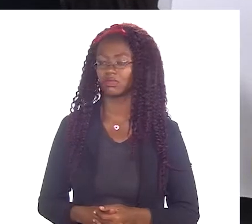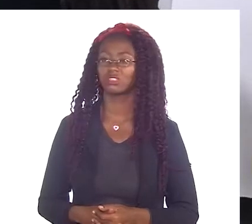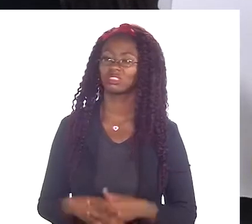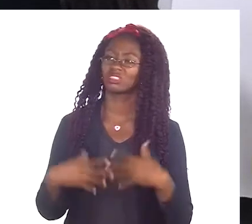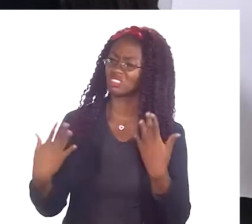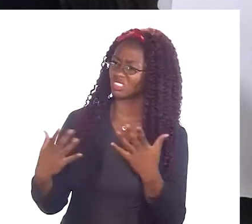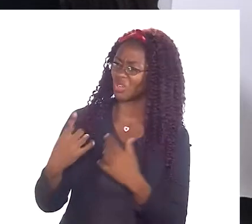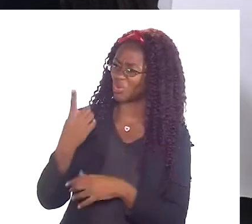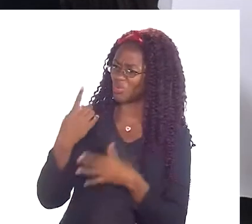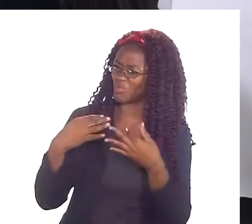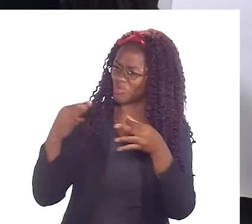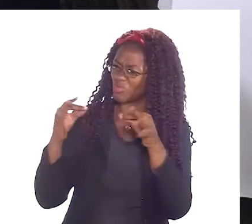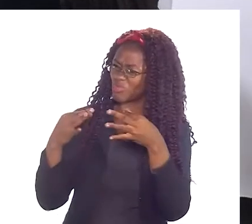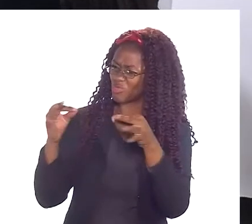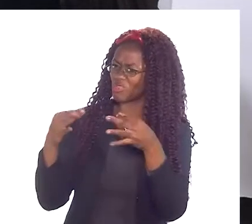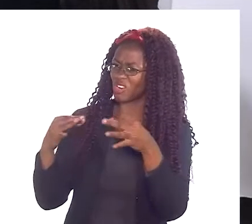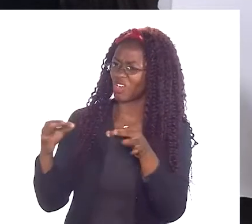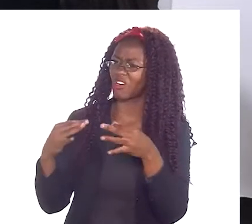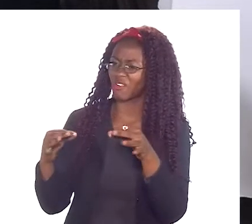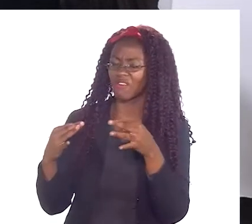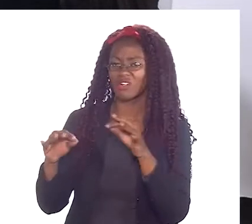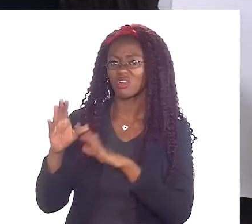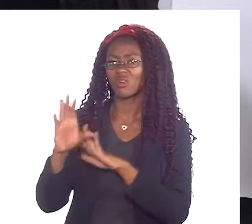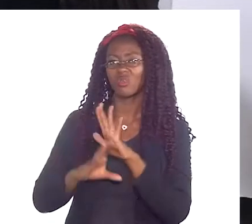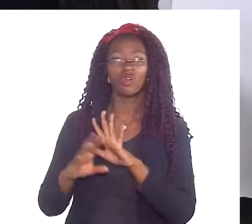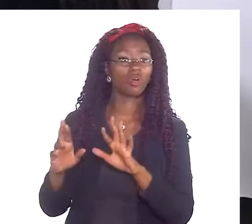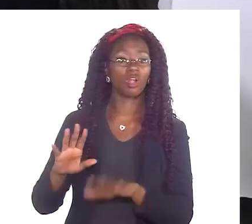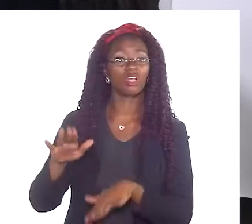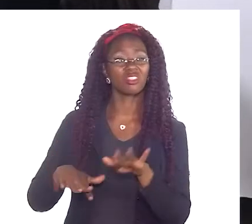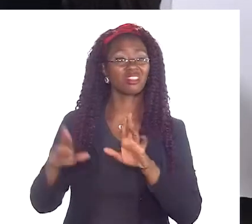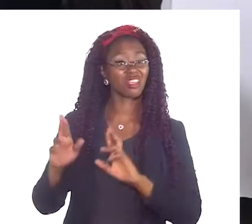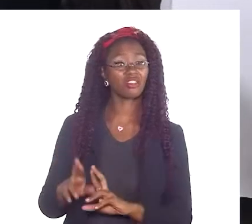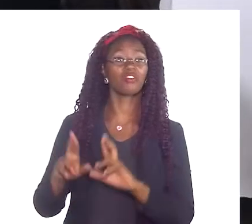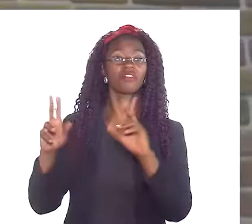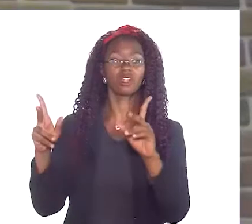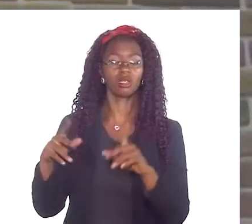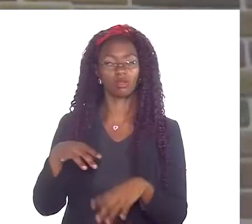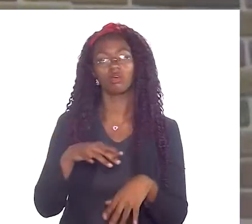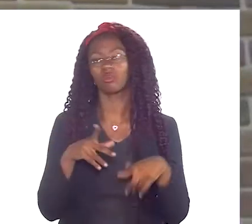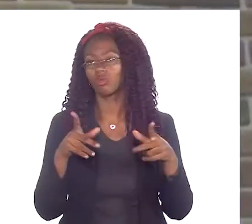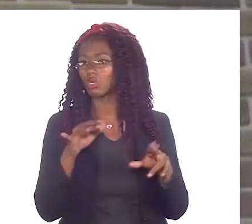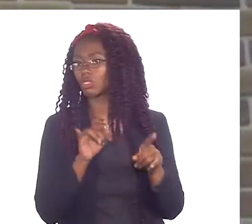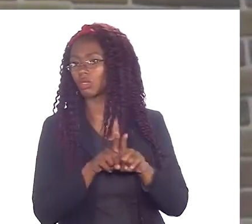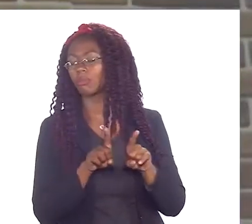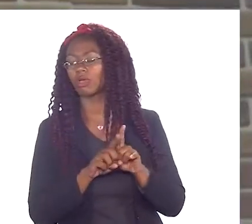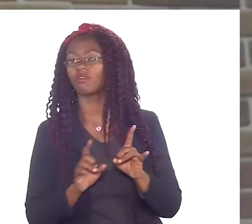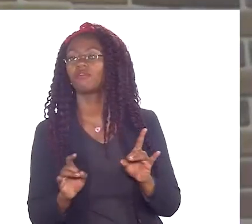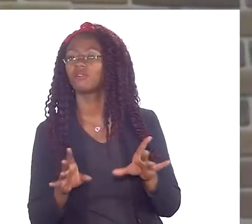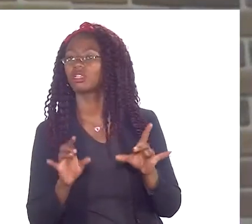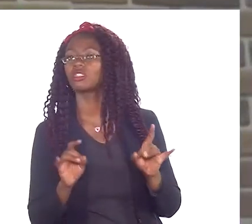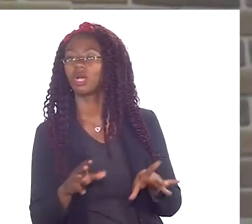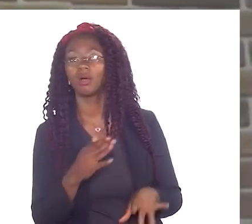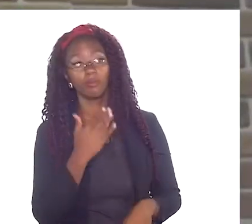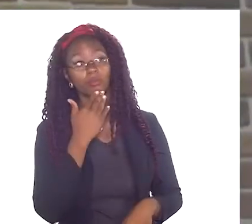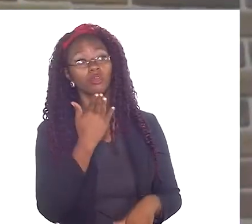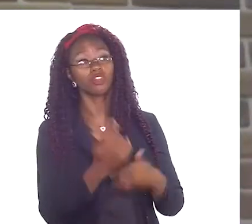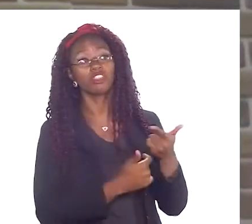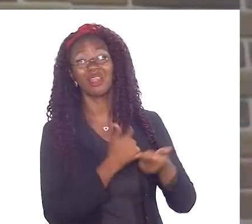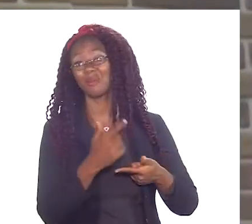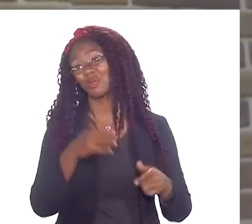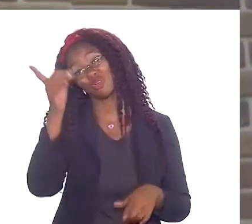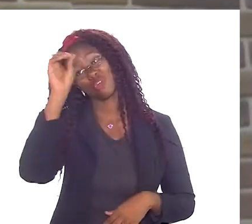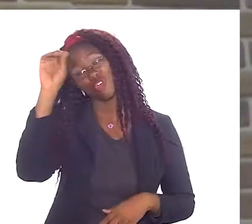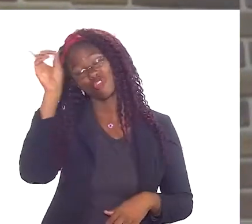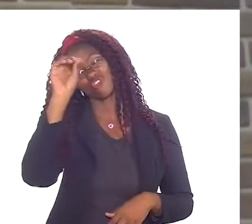consegue colocar em uma folha o currículo dela, faz uma diferença. É a mesma coisa quando a gente vai vender, né? Vender, a gente fala aqui que é você pedir